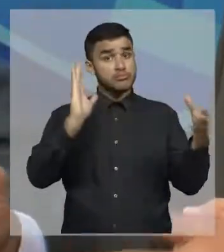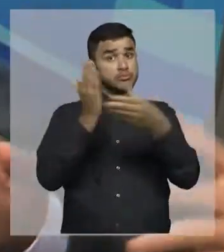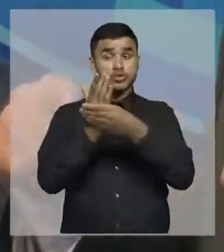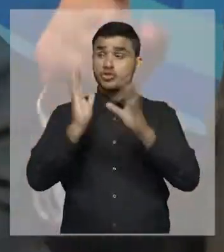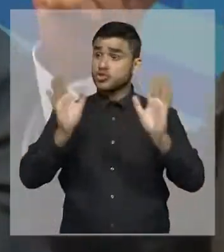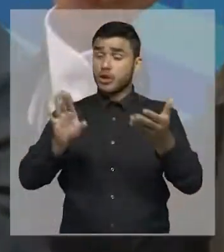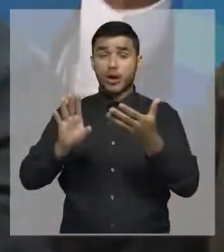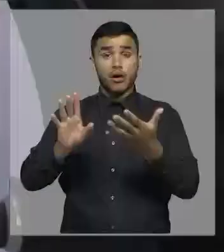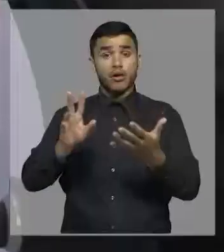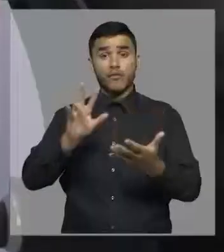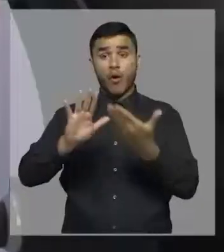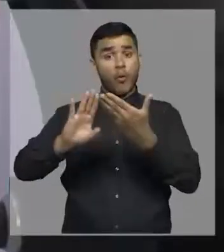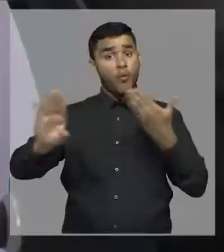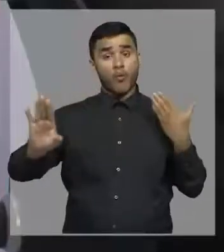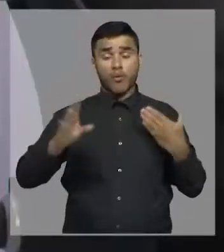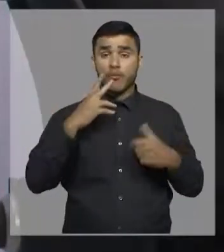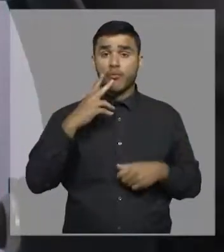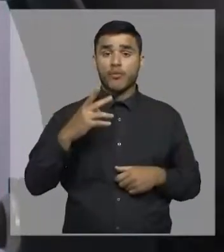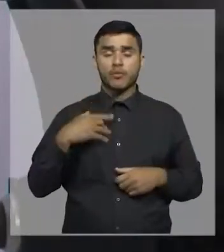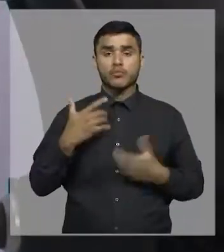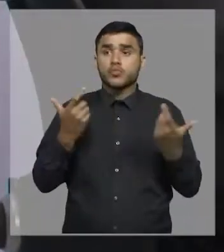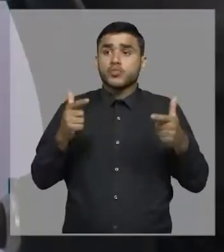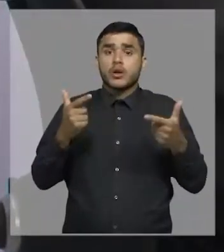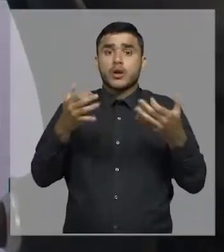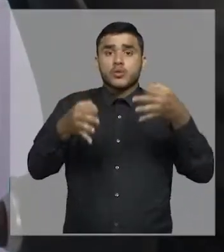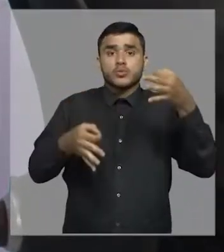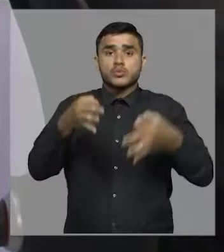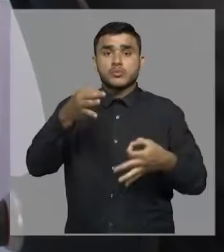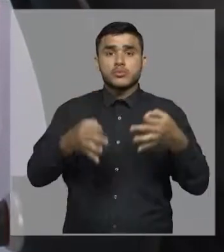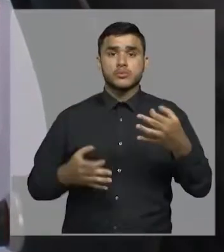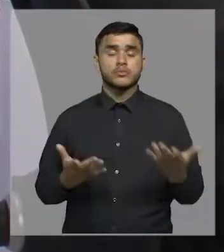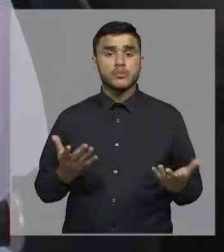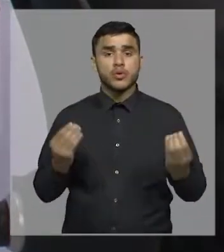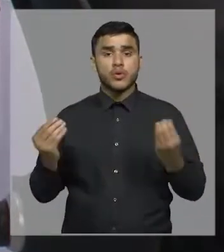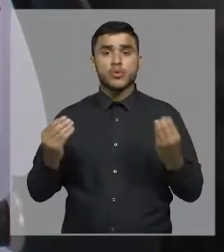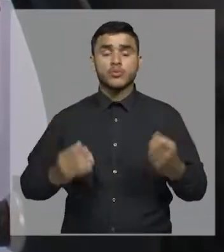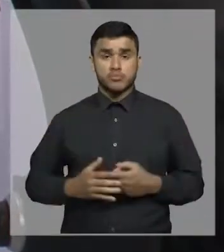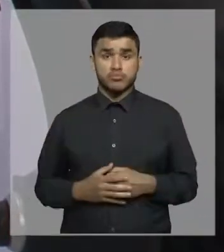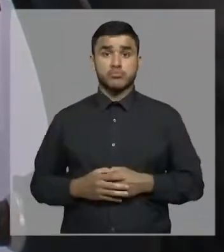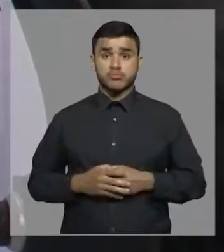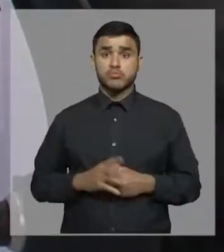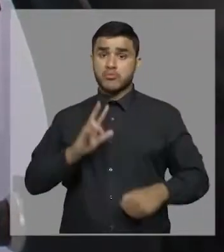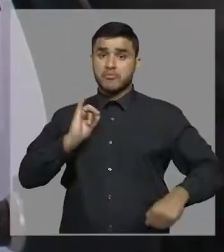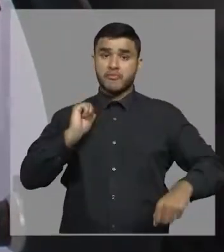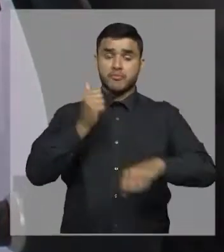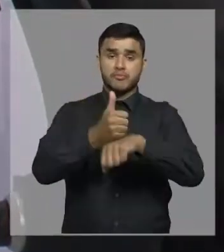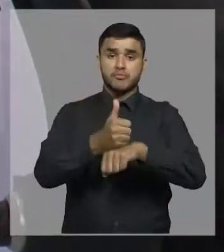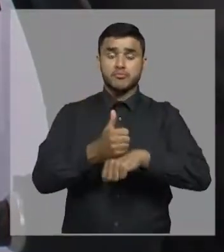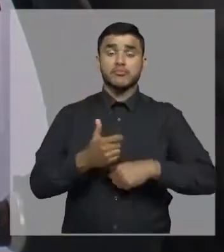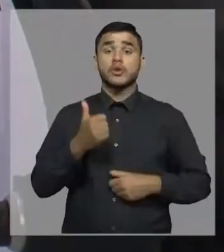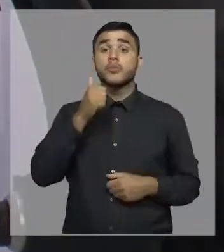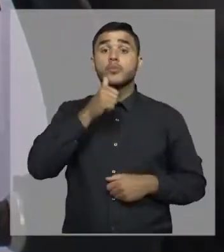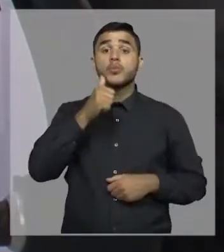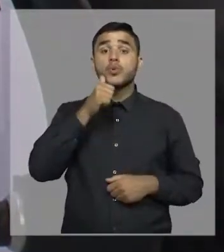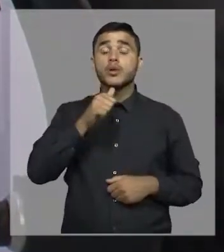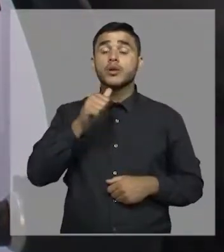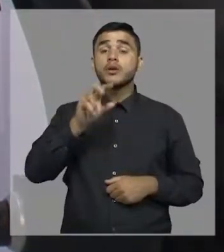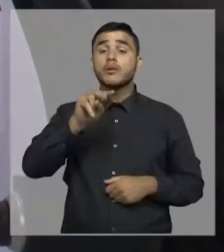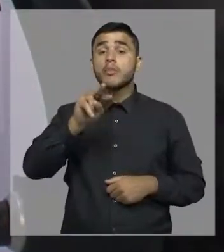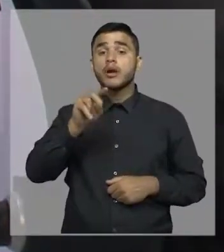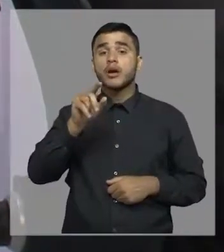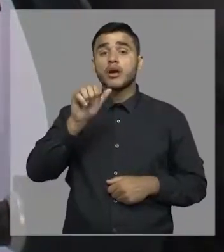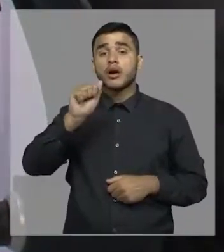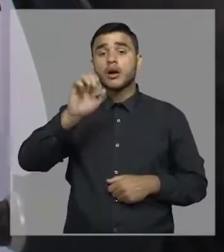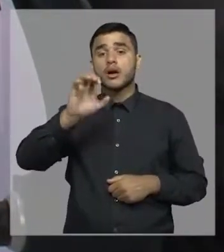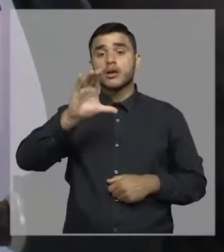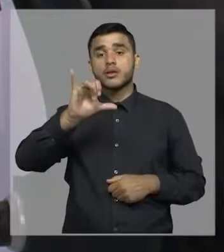mandato, sem existir hipótese judicial no Brasil de afastar deputado de mandato. A irmã do senador Aécio Neves foi presa sem ter sequer